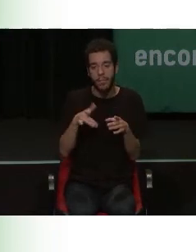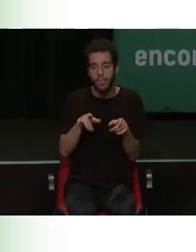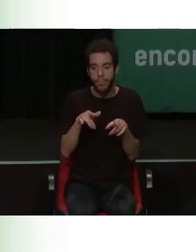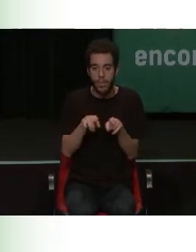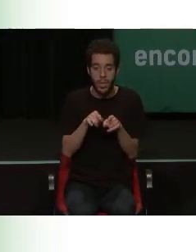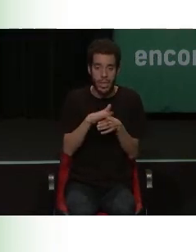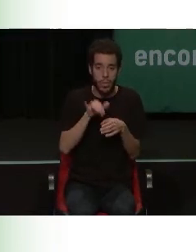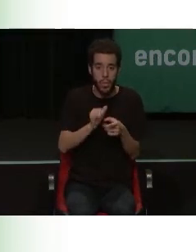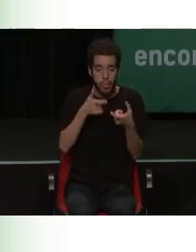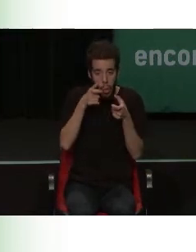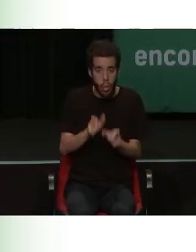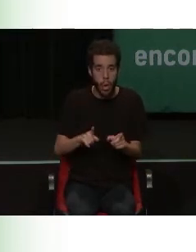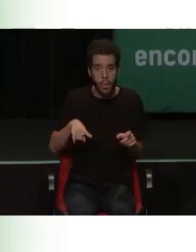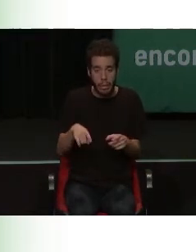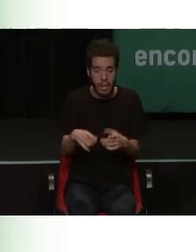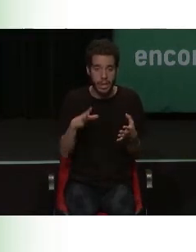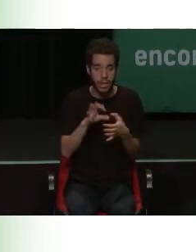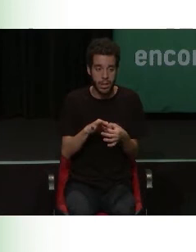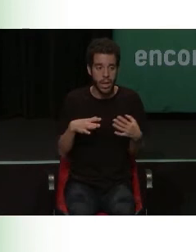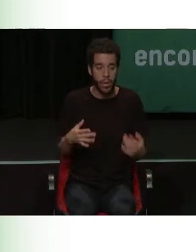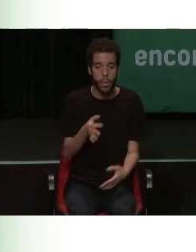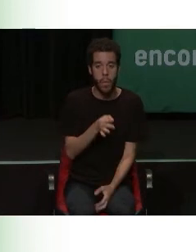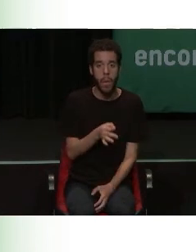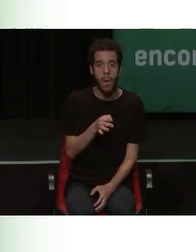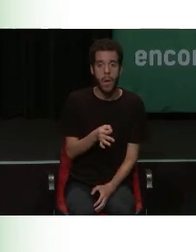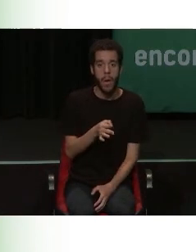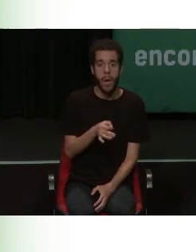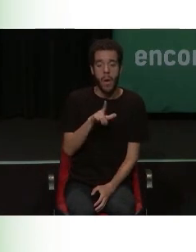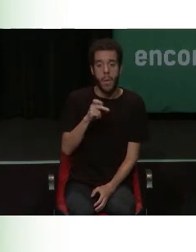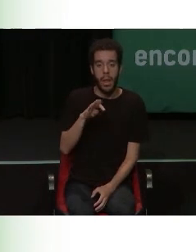por anticorpos na superfície plasmónica.